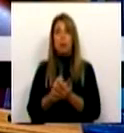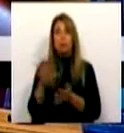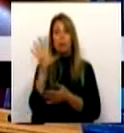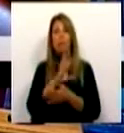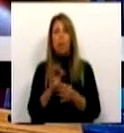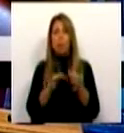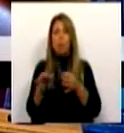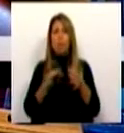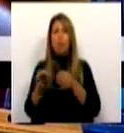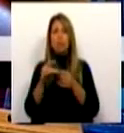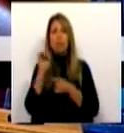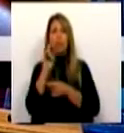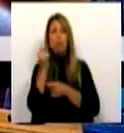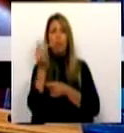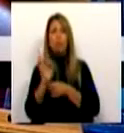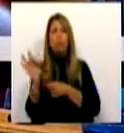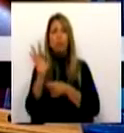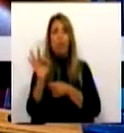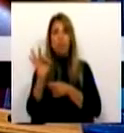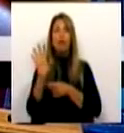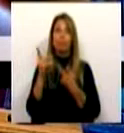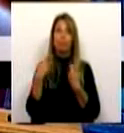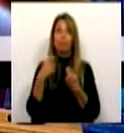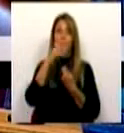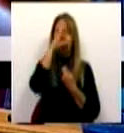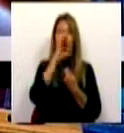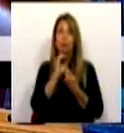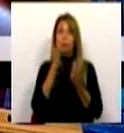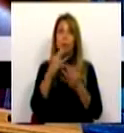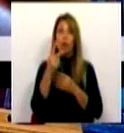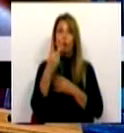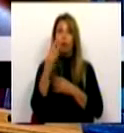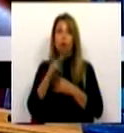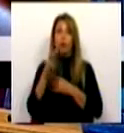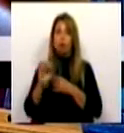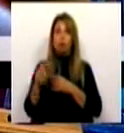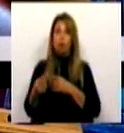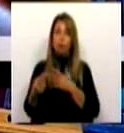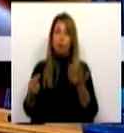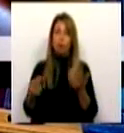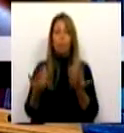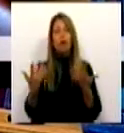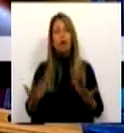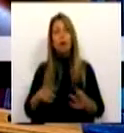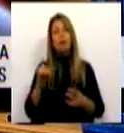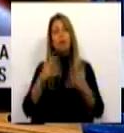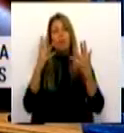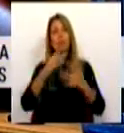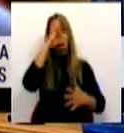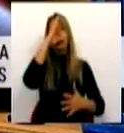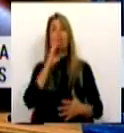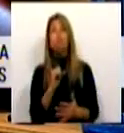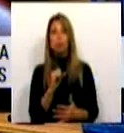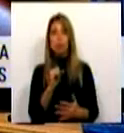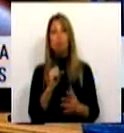cambial, que custou aos cofres do Estado algo como cerca de 2 milhões de euros, mas que agora também neste Orçamento de Estado está prevista uma norma